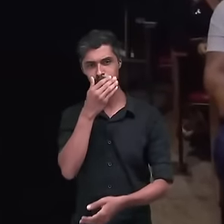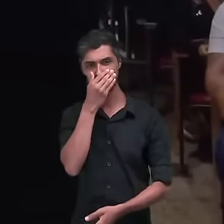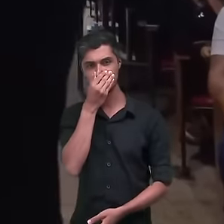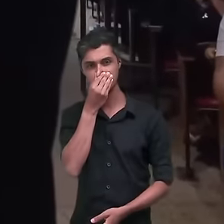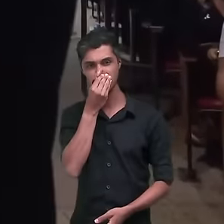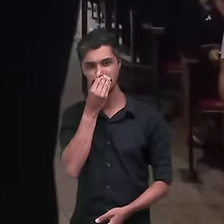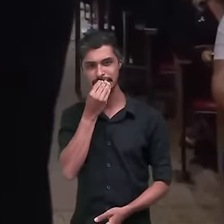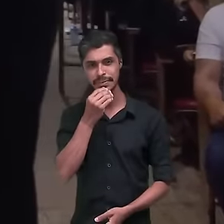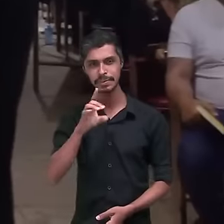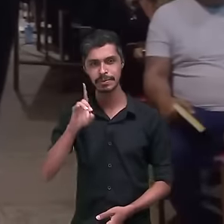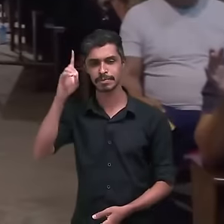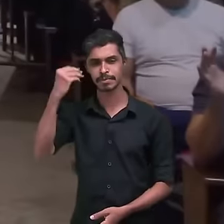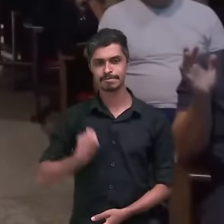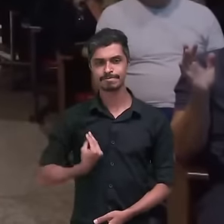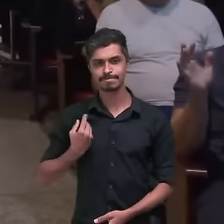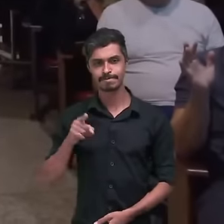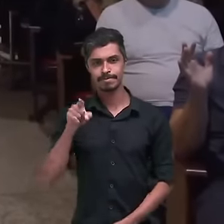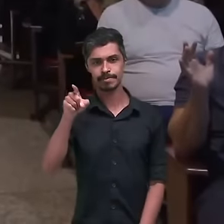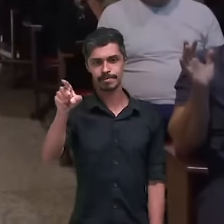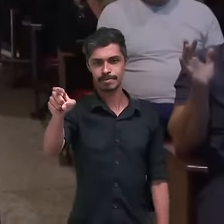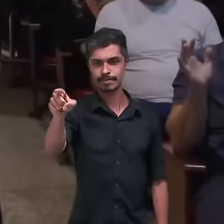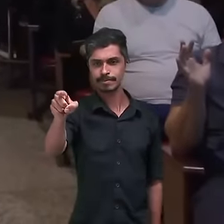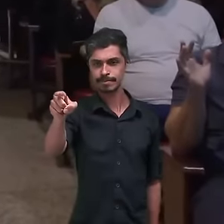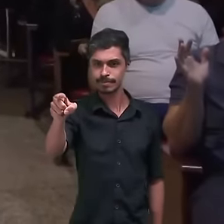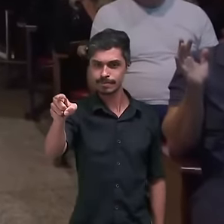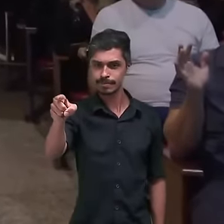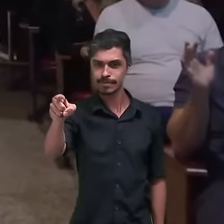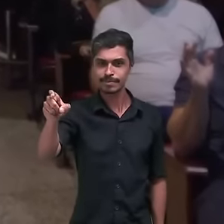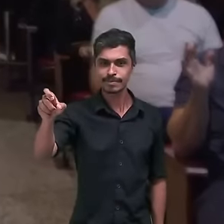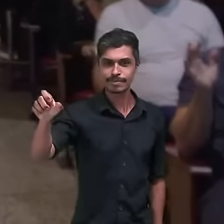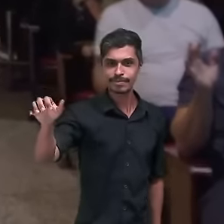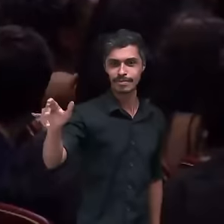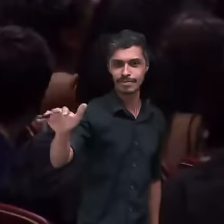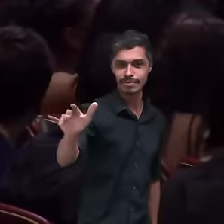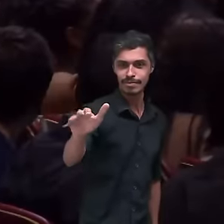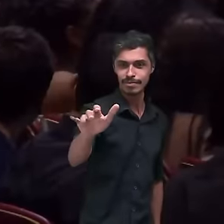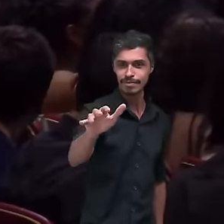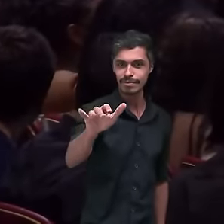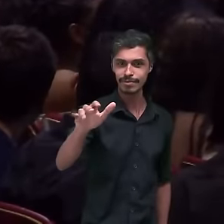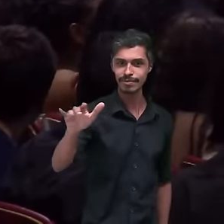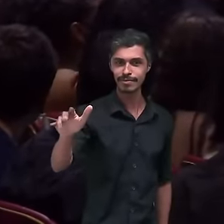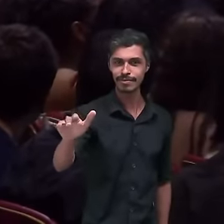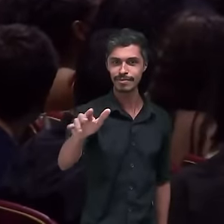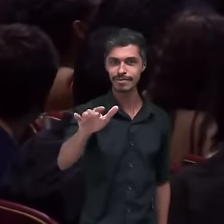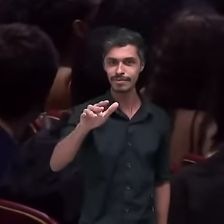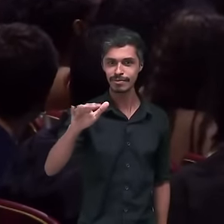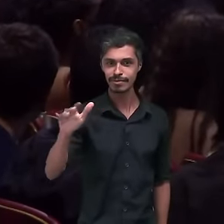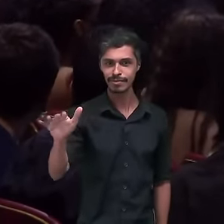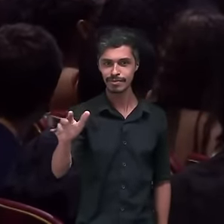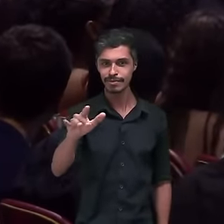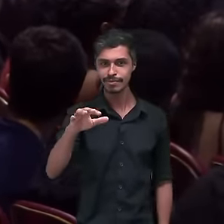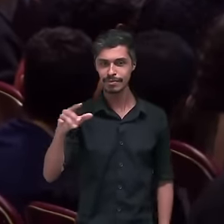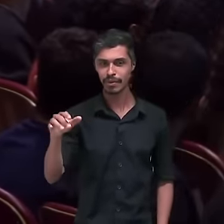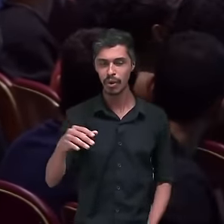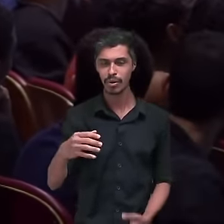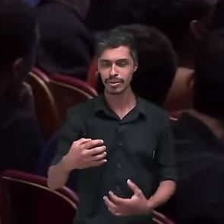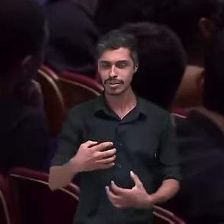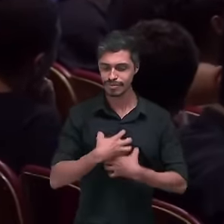Deus está aqui, cheio Espírito Santo. Há uma unção de